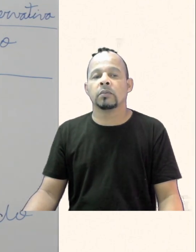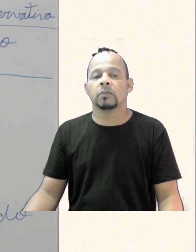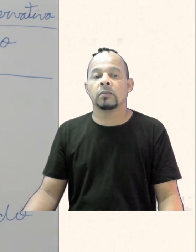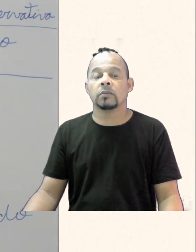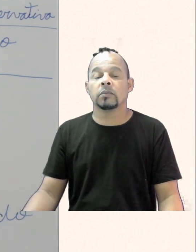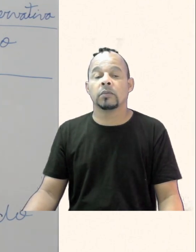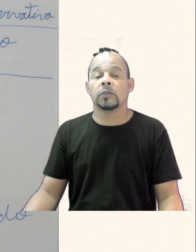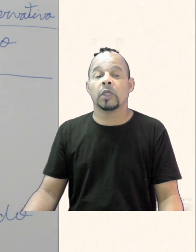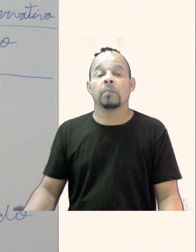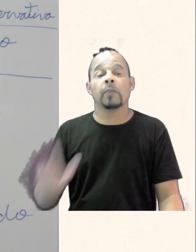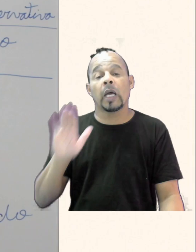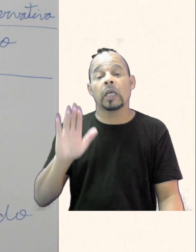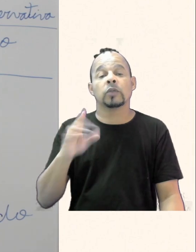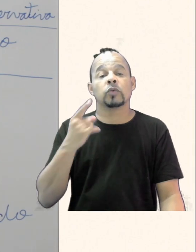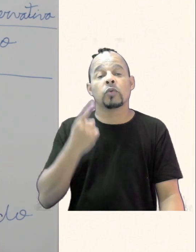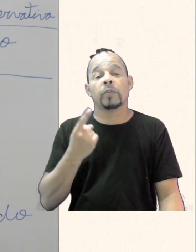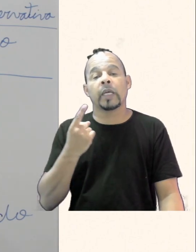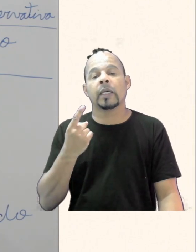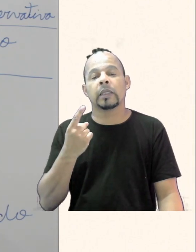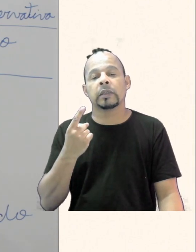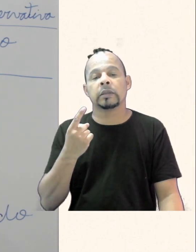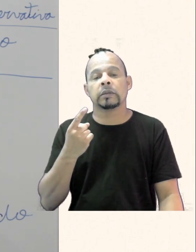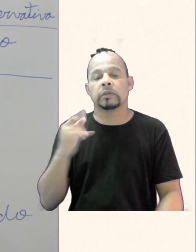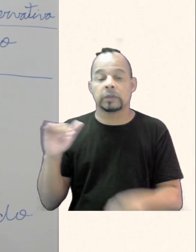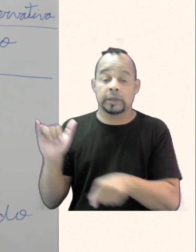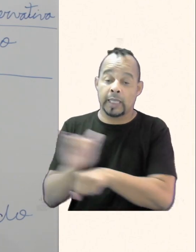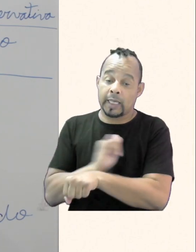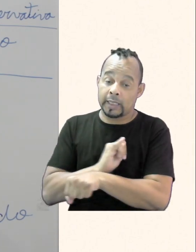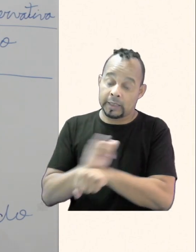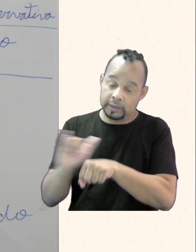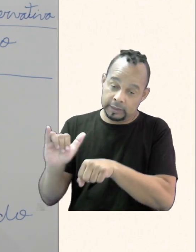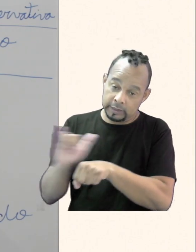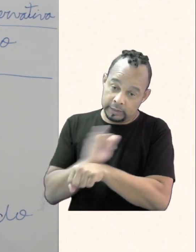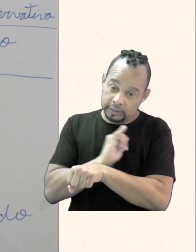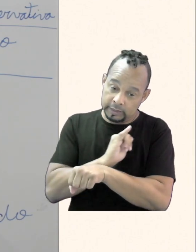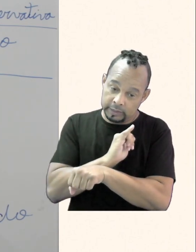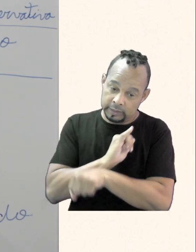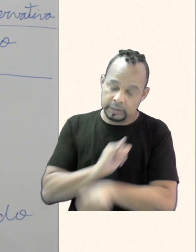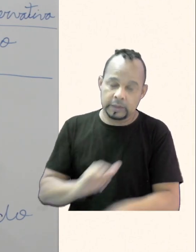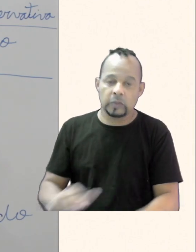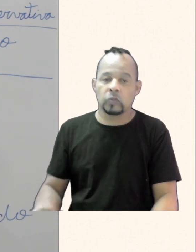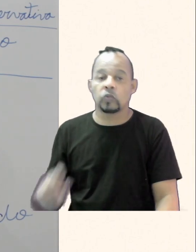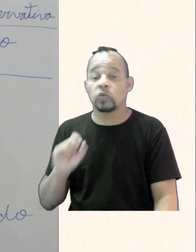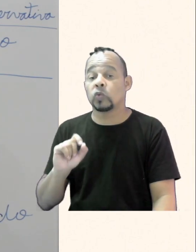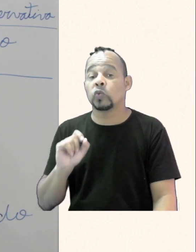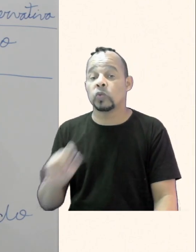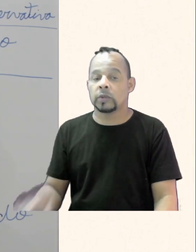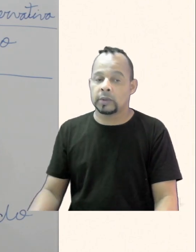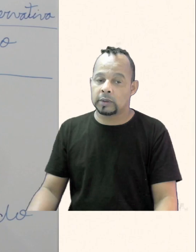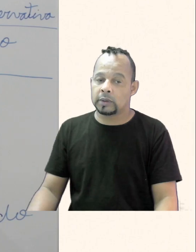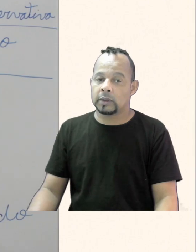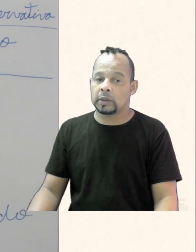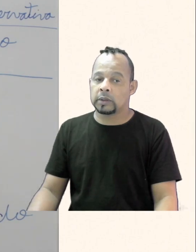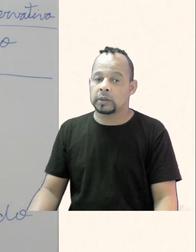Mas tem uma técnica, tá? Uma verificação que nós podemos fazer rapidamente